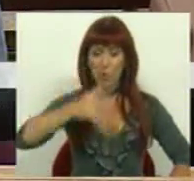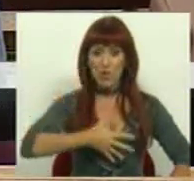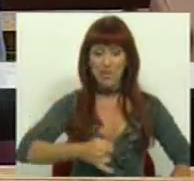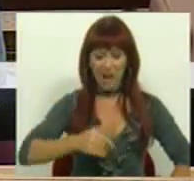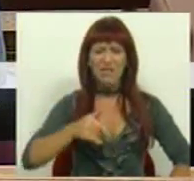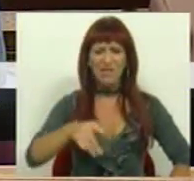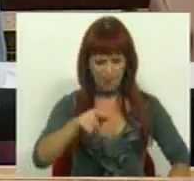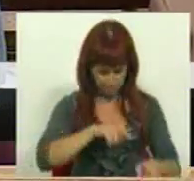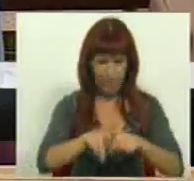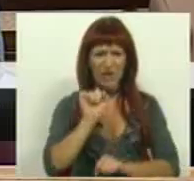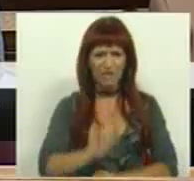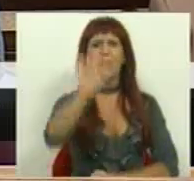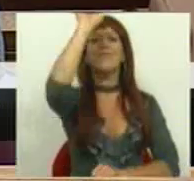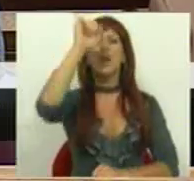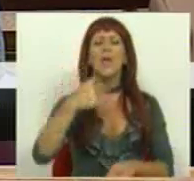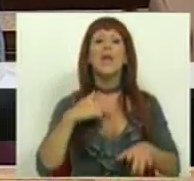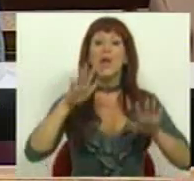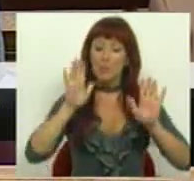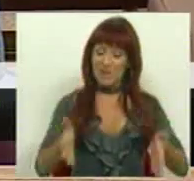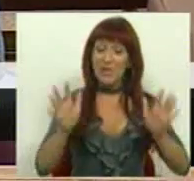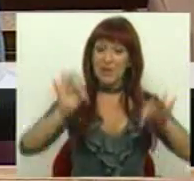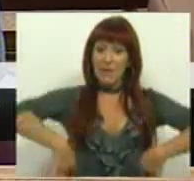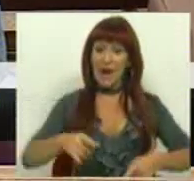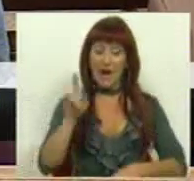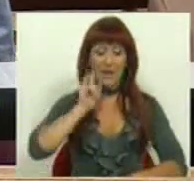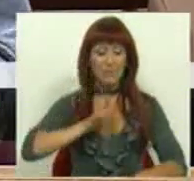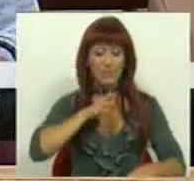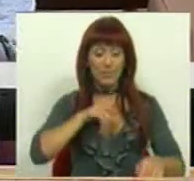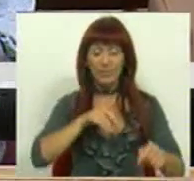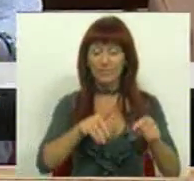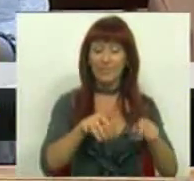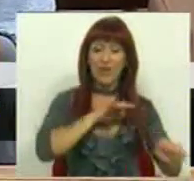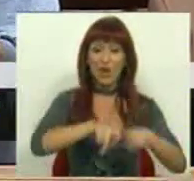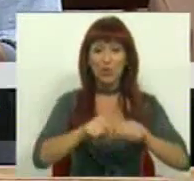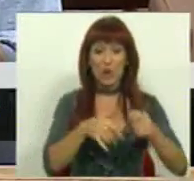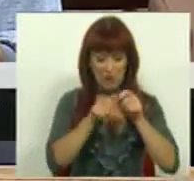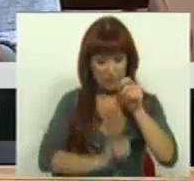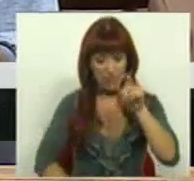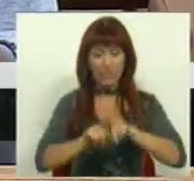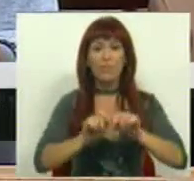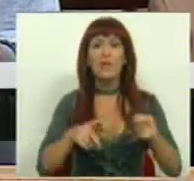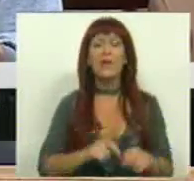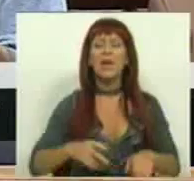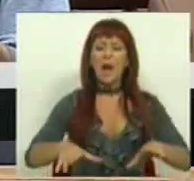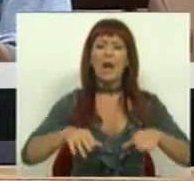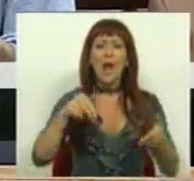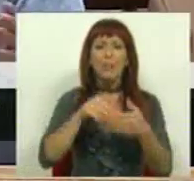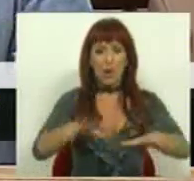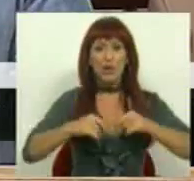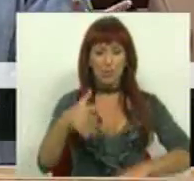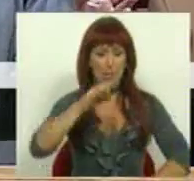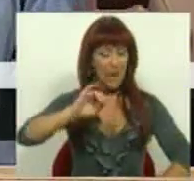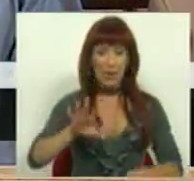É essa a vossa política. E não posso terminar a minha intervenção, senhoras e senhores deputados, sem dizer que a posição que foi assumida pelo Partido